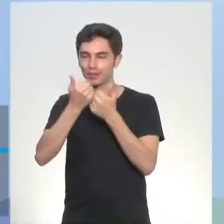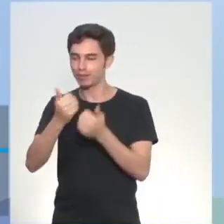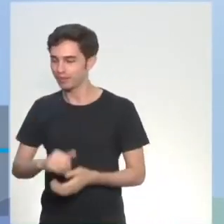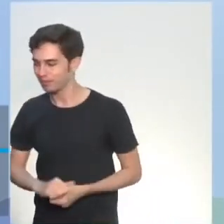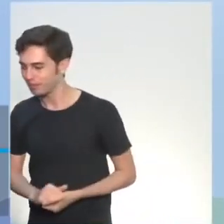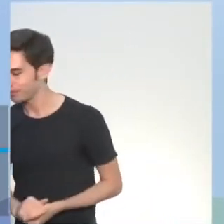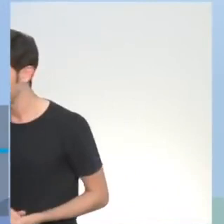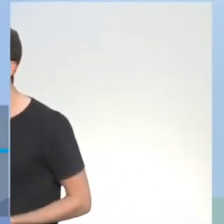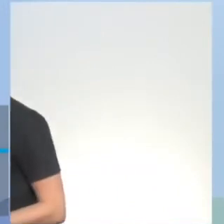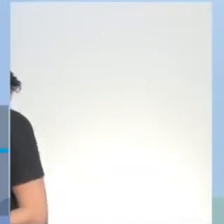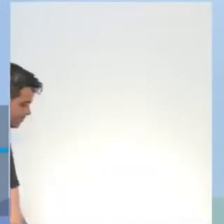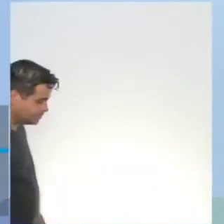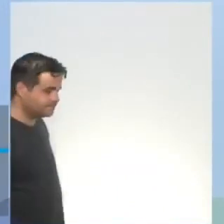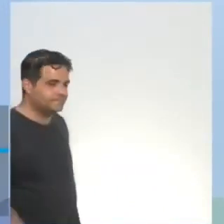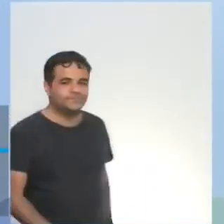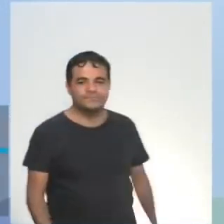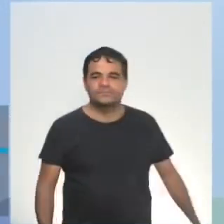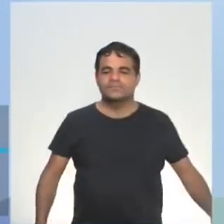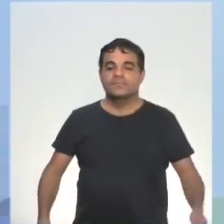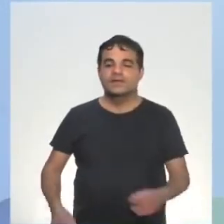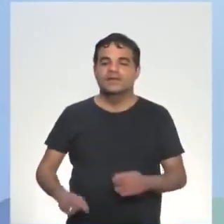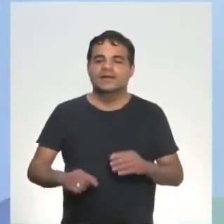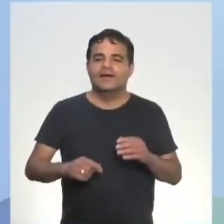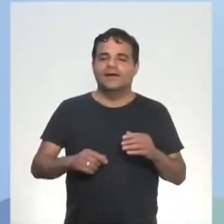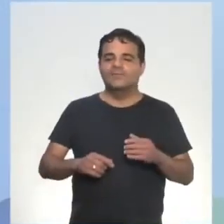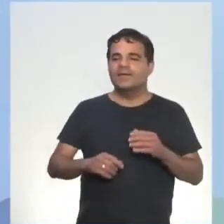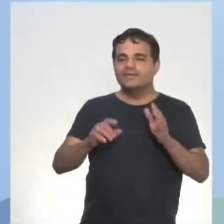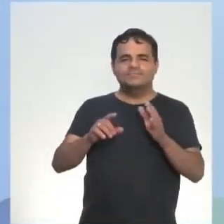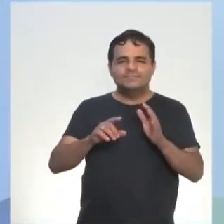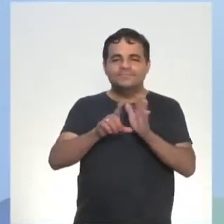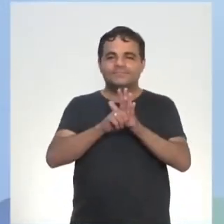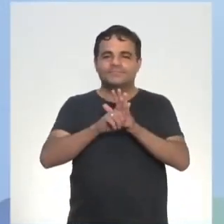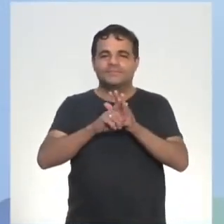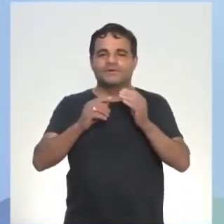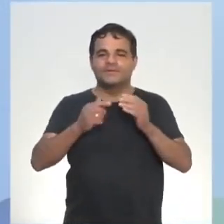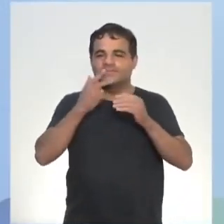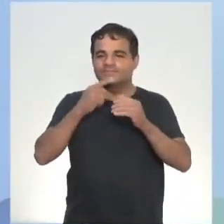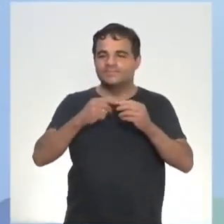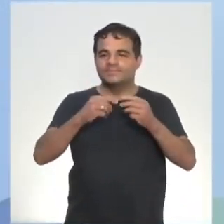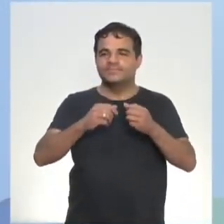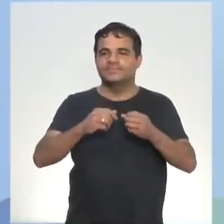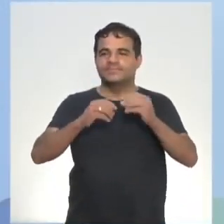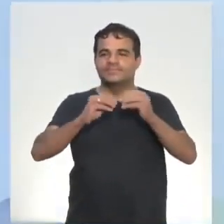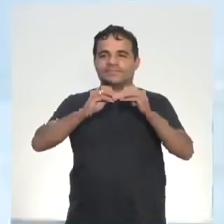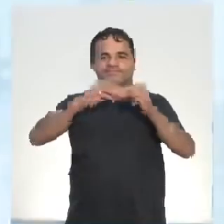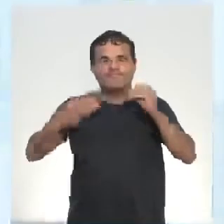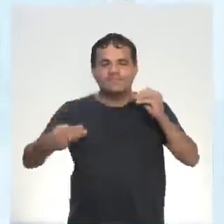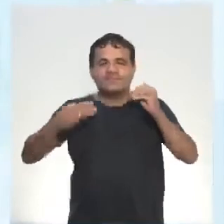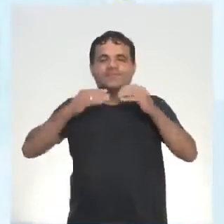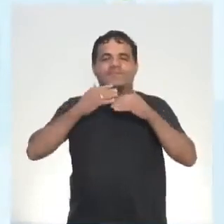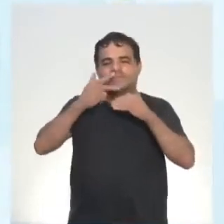chama aí da segunda lei de Mendel, onde, né, ele fala aí que é a lei da recombinação, ou